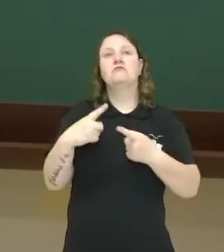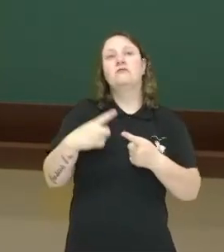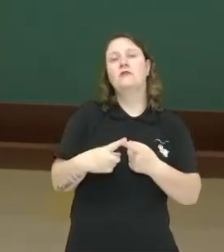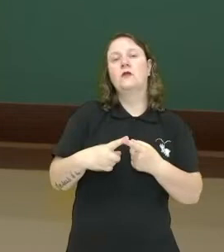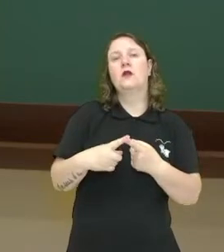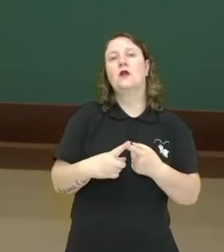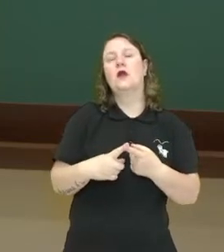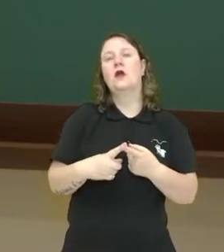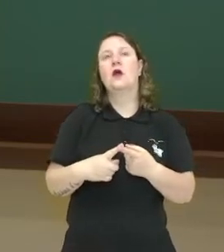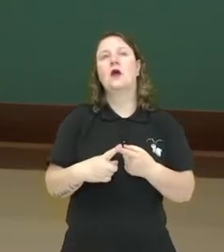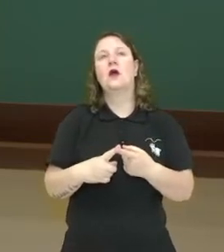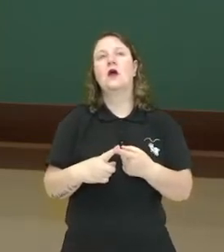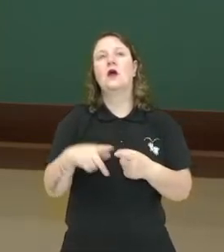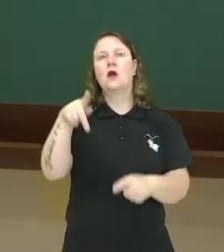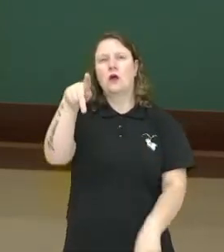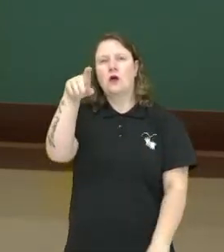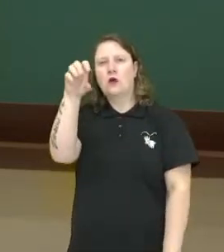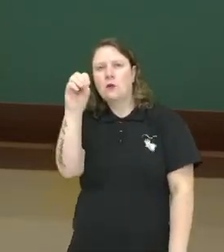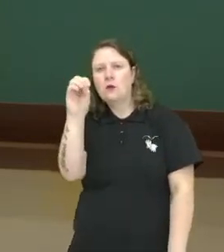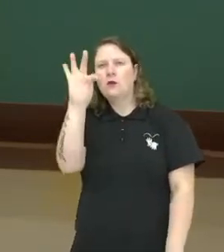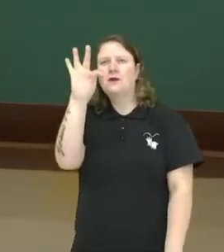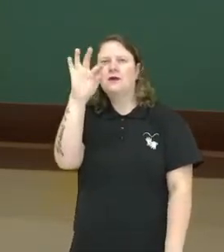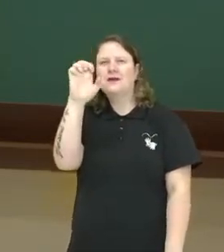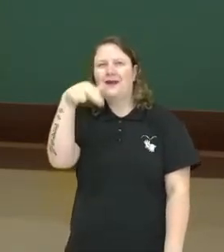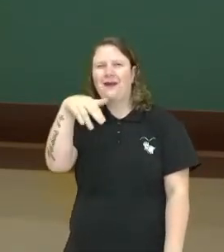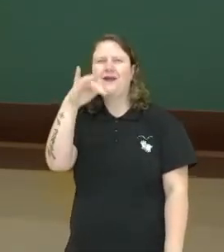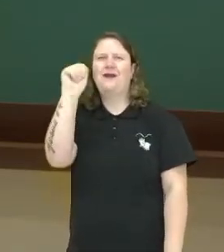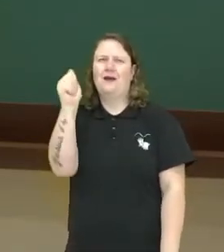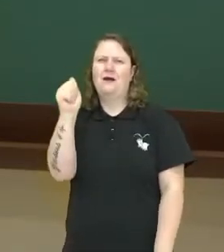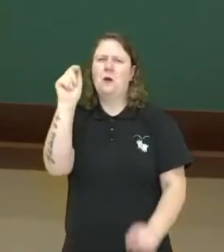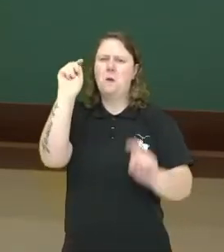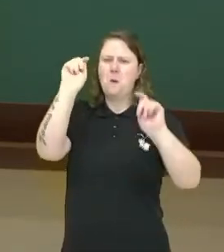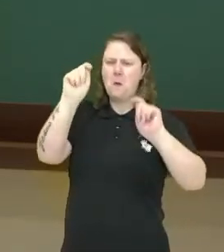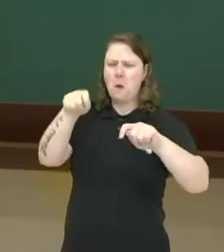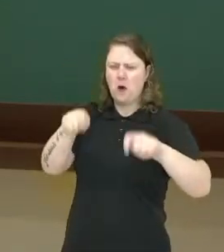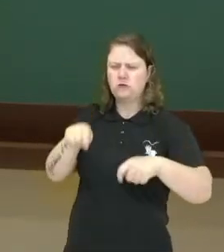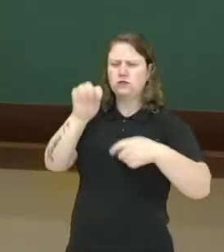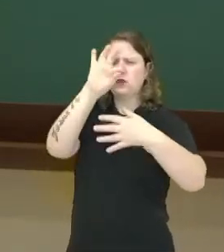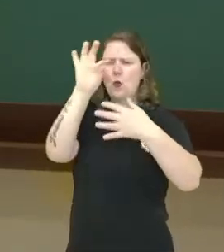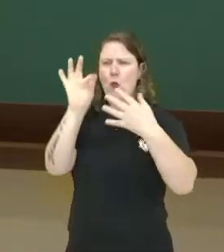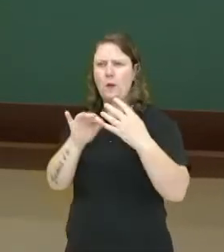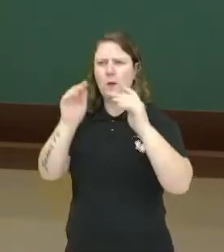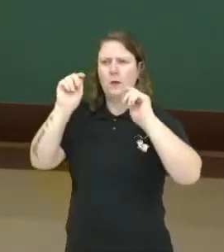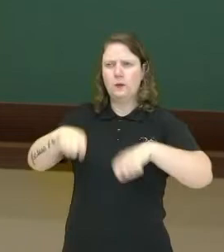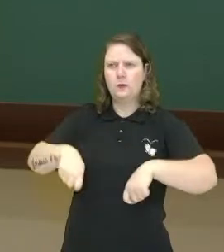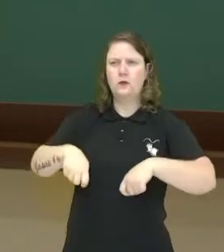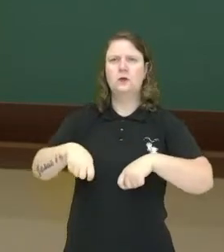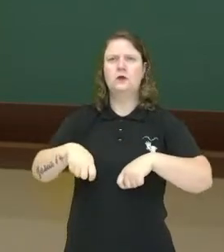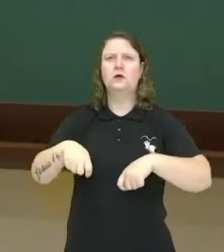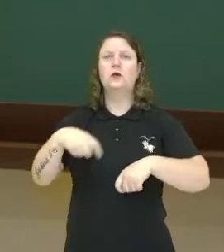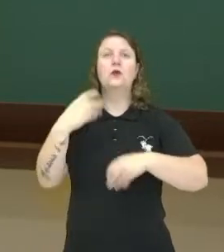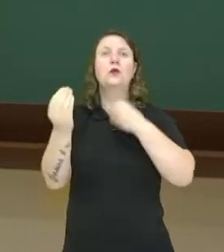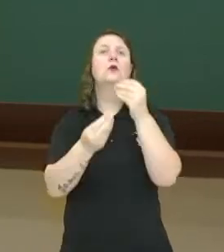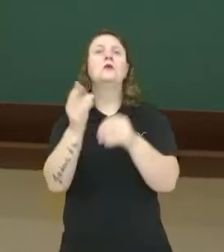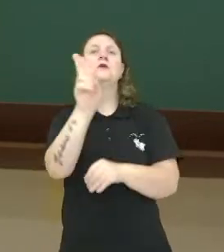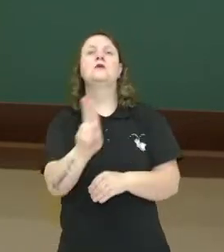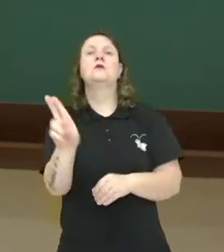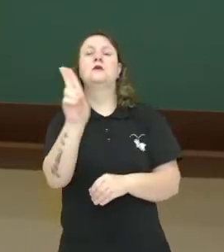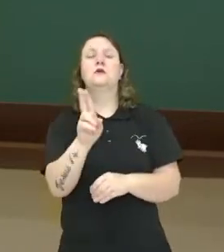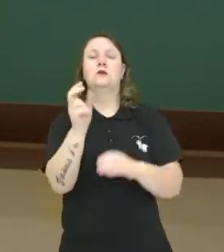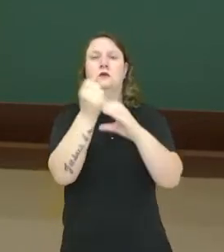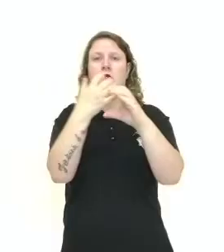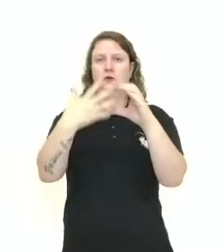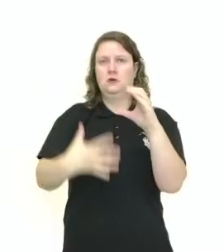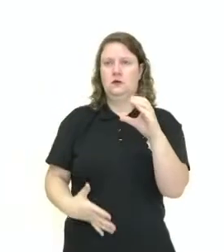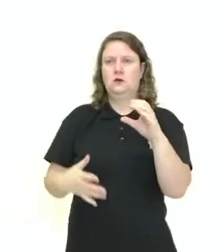termo ali potência emergente? Quando que eu uso esse termo, essa característica, né? O